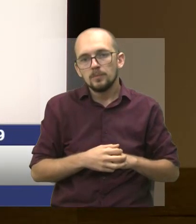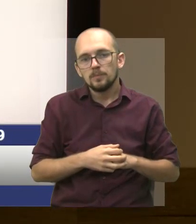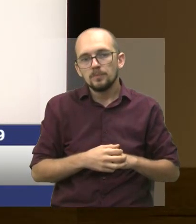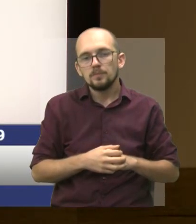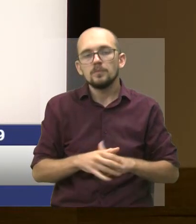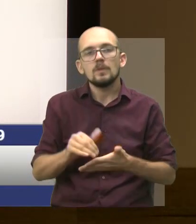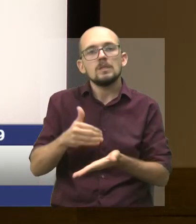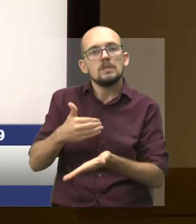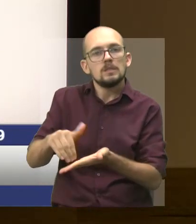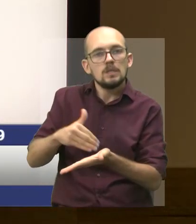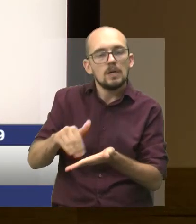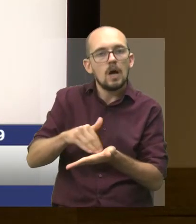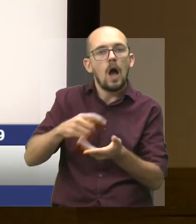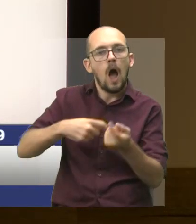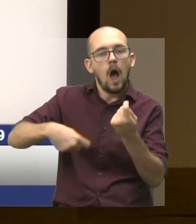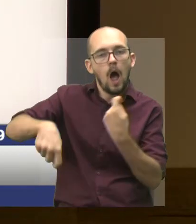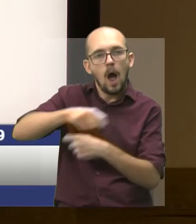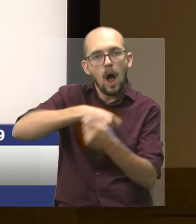Secretaria de